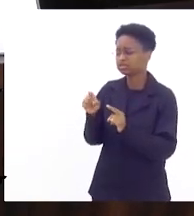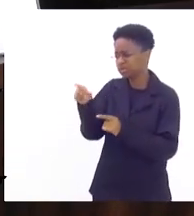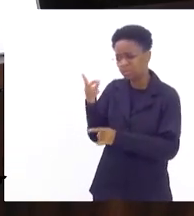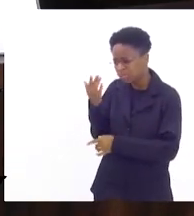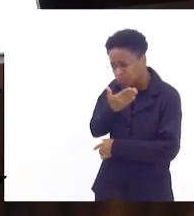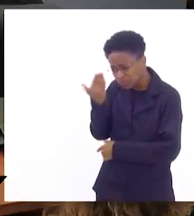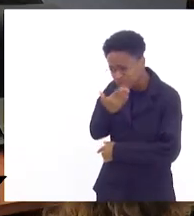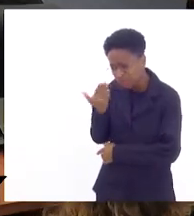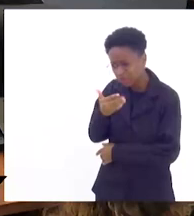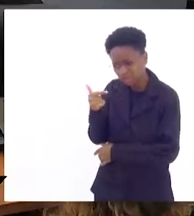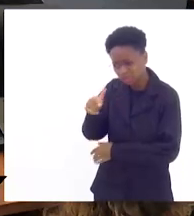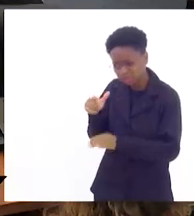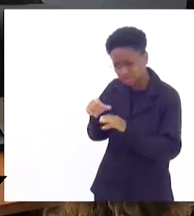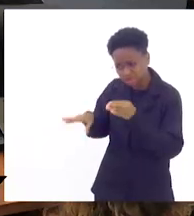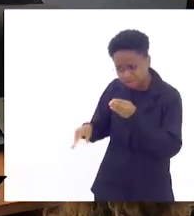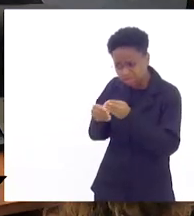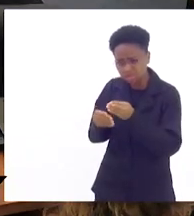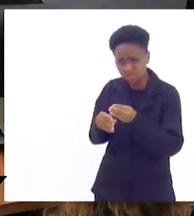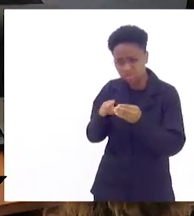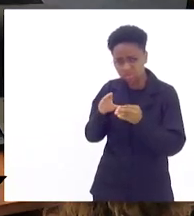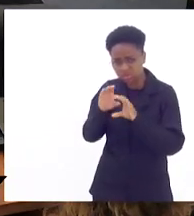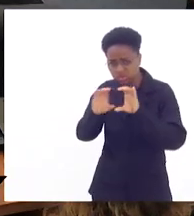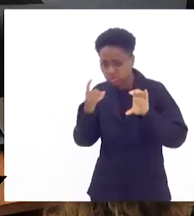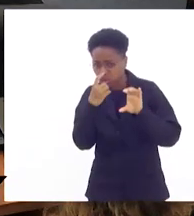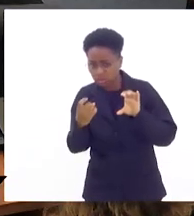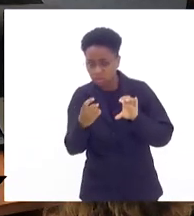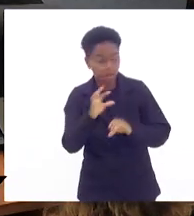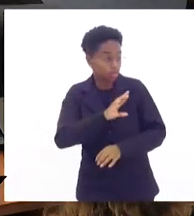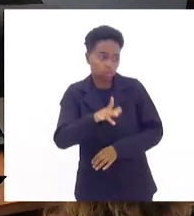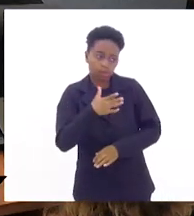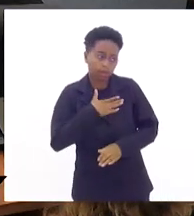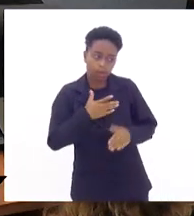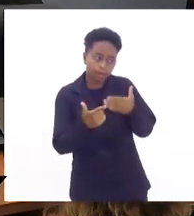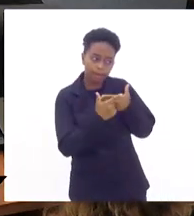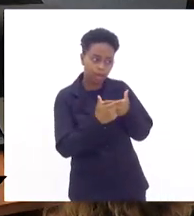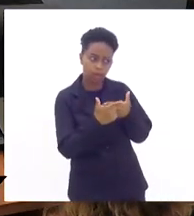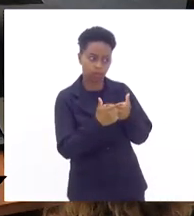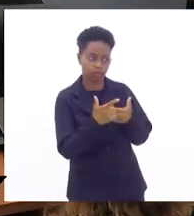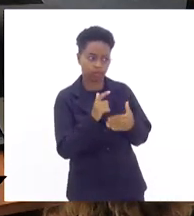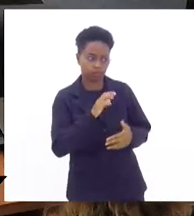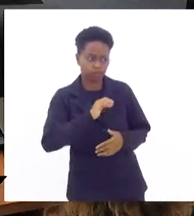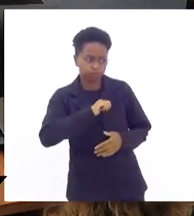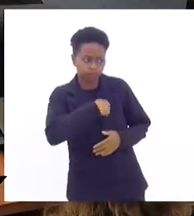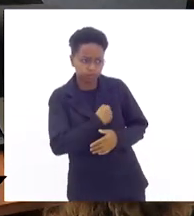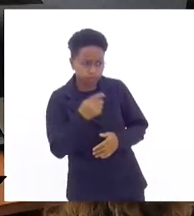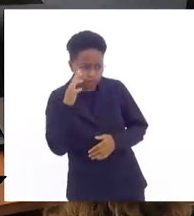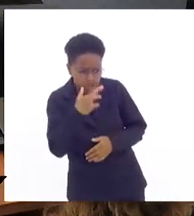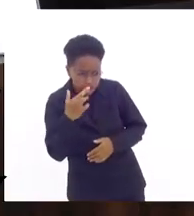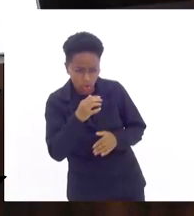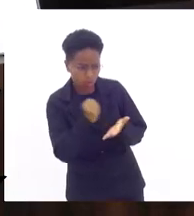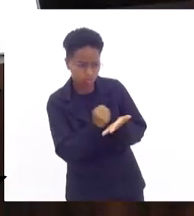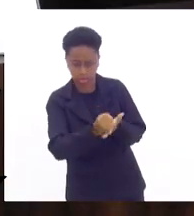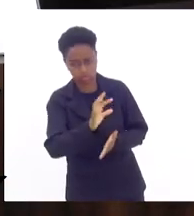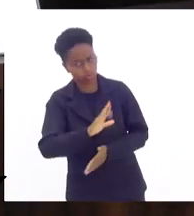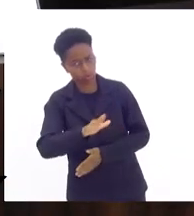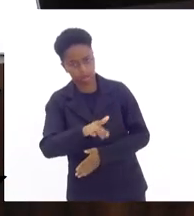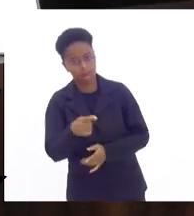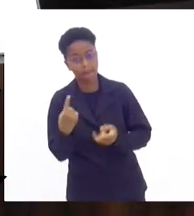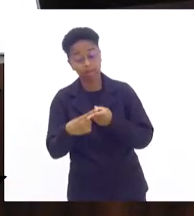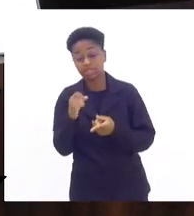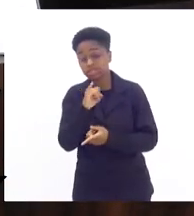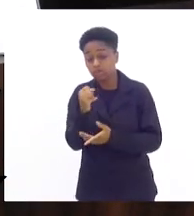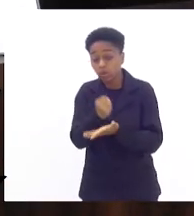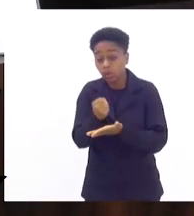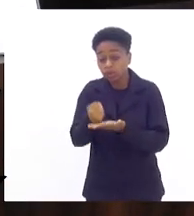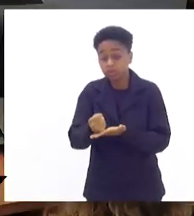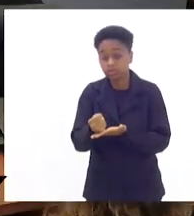São João de Meriti não tinha esgoto? Não, não, isso não é o papel, isso não tem nada a ver com a fiscalização do contrato, deputado. Não tem? Não, porque olha só, se o contrato